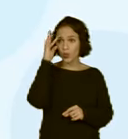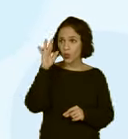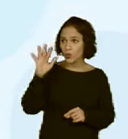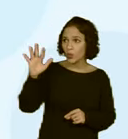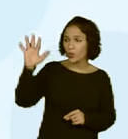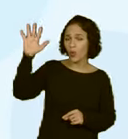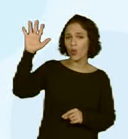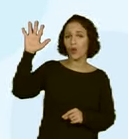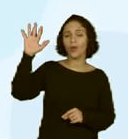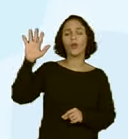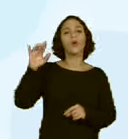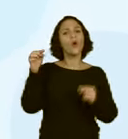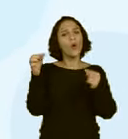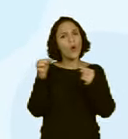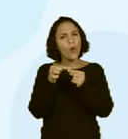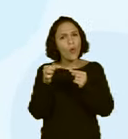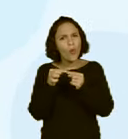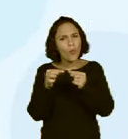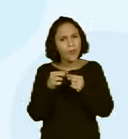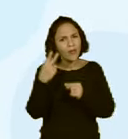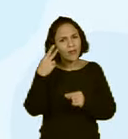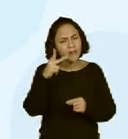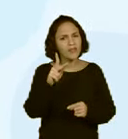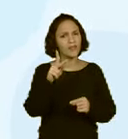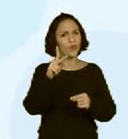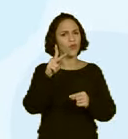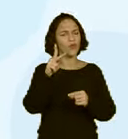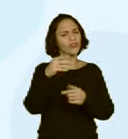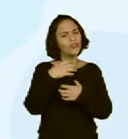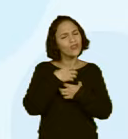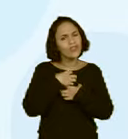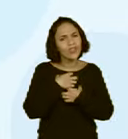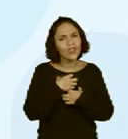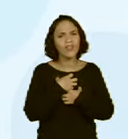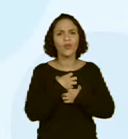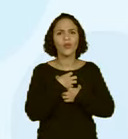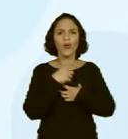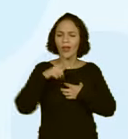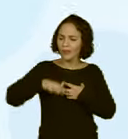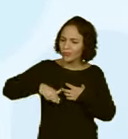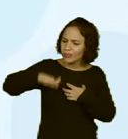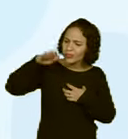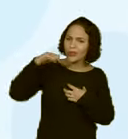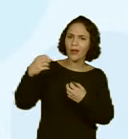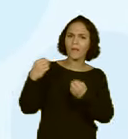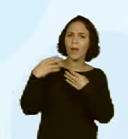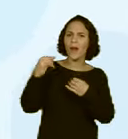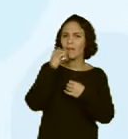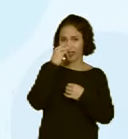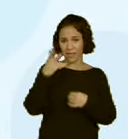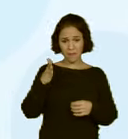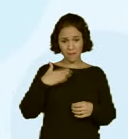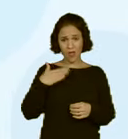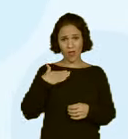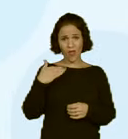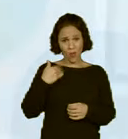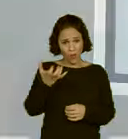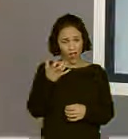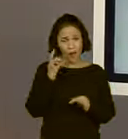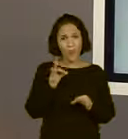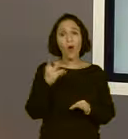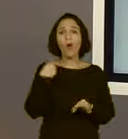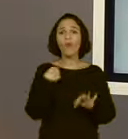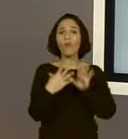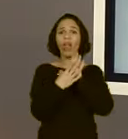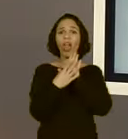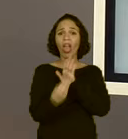você e os seus valores. Será que eu estou sonhando o meu sonho ou estou sonhando o sonho do vizinho? Que nem aquele cara que comprou o carro,